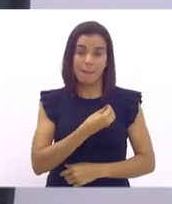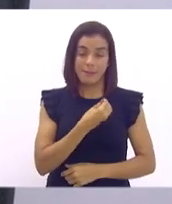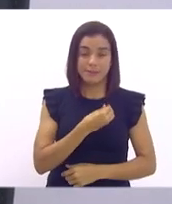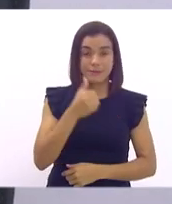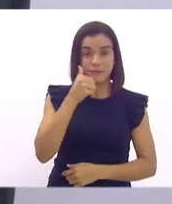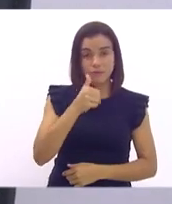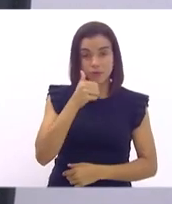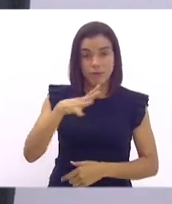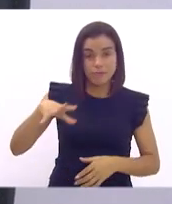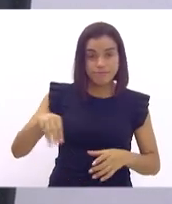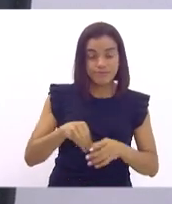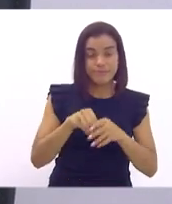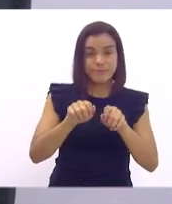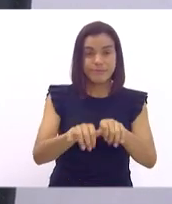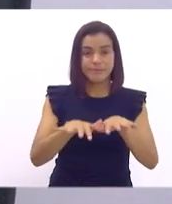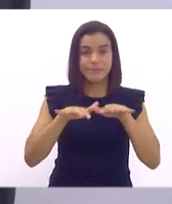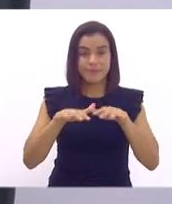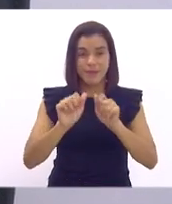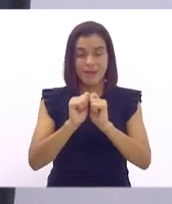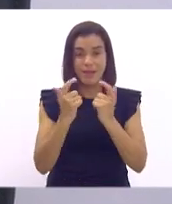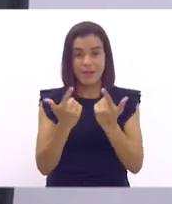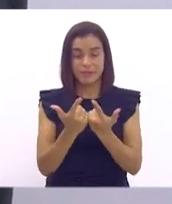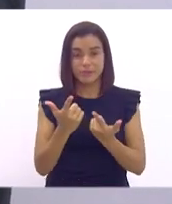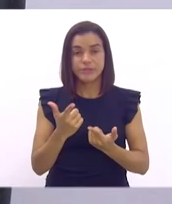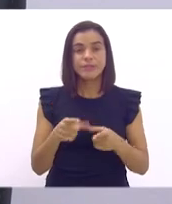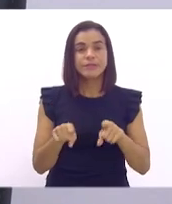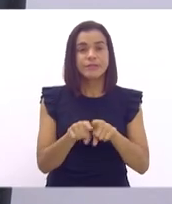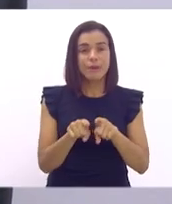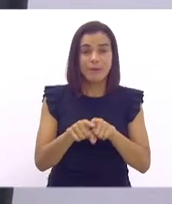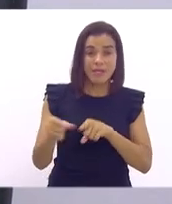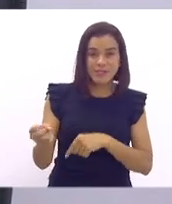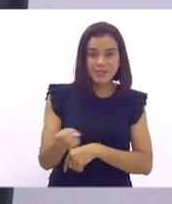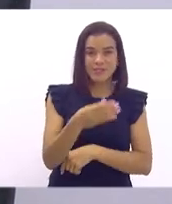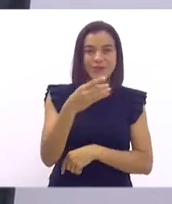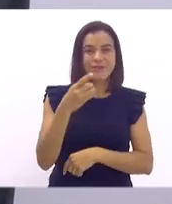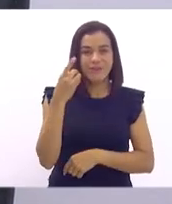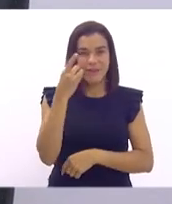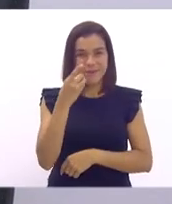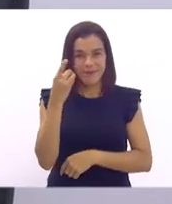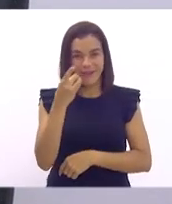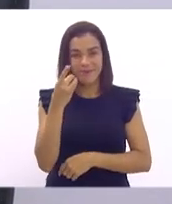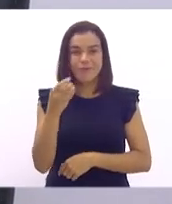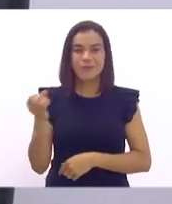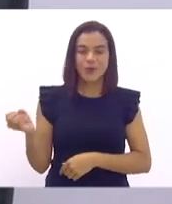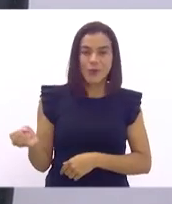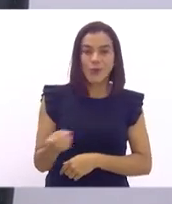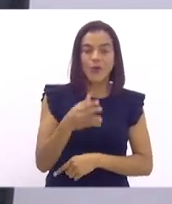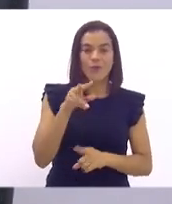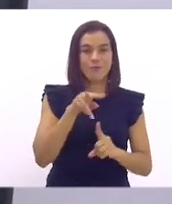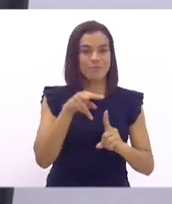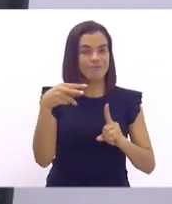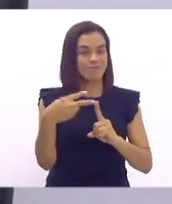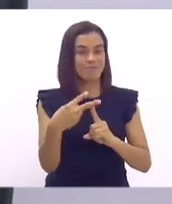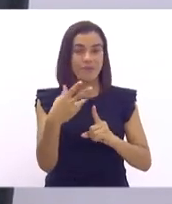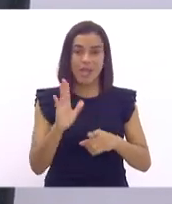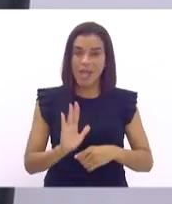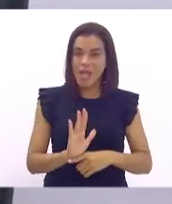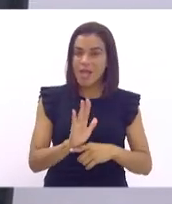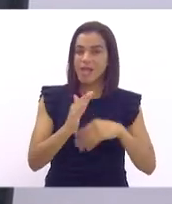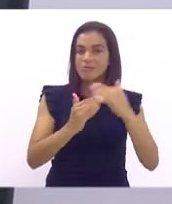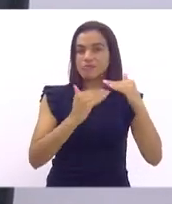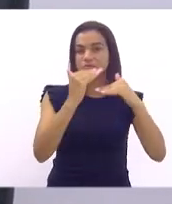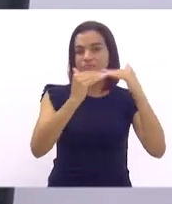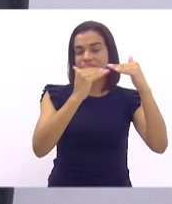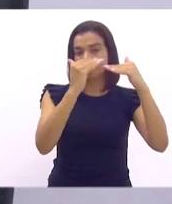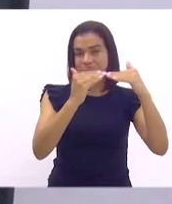Assembleia Legislativa. E, sem dúvida nenhuma, as novas deputadas, com seu novo olhar, têm contribuído também cada